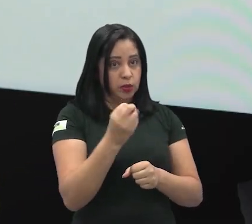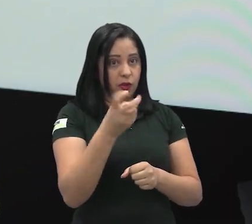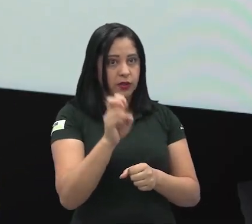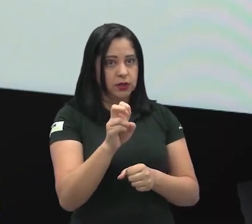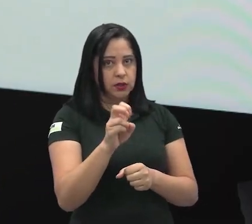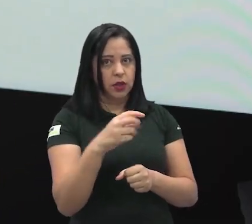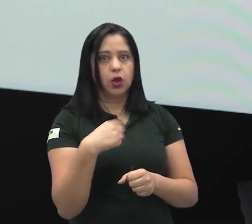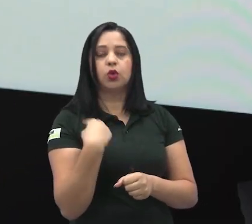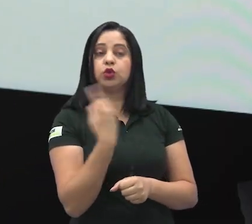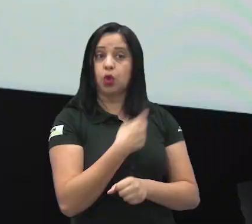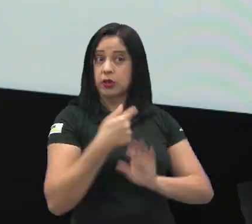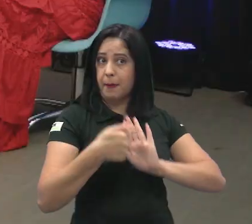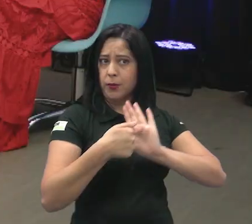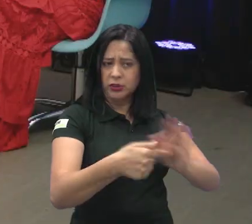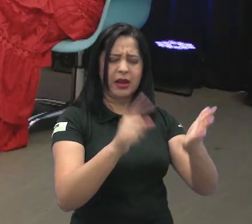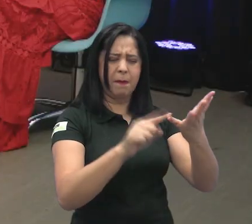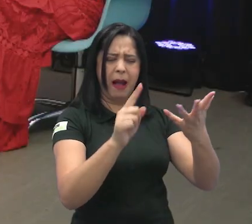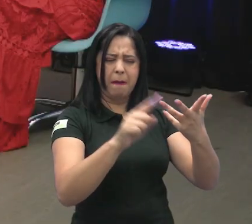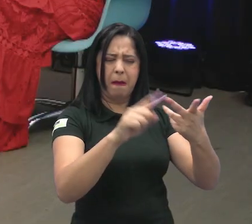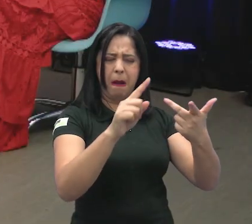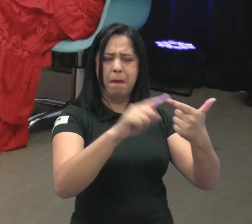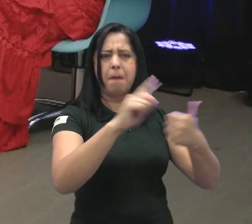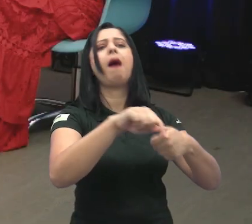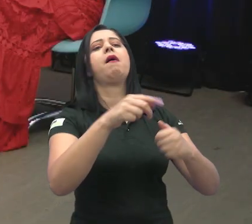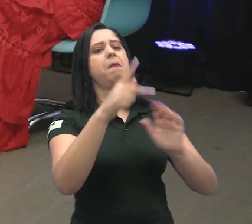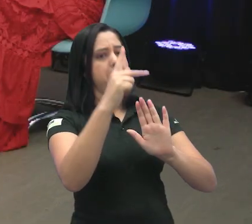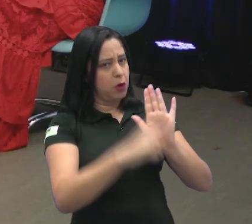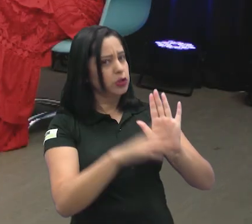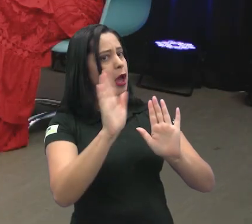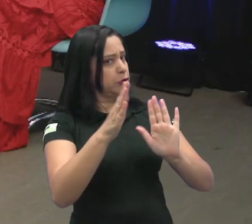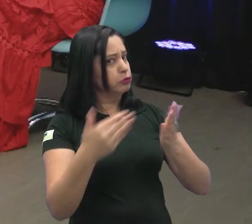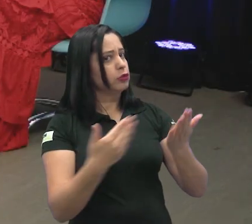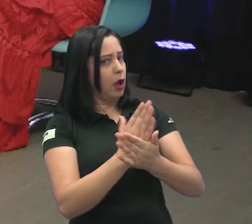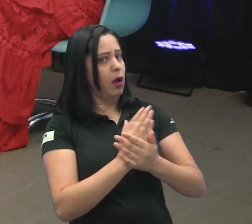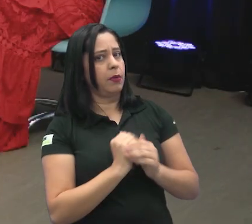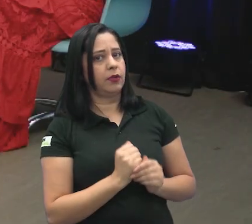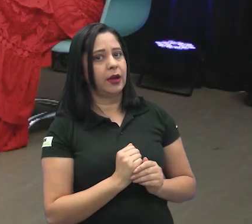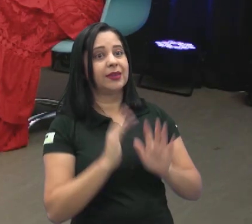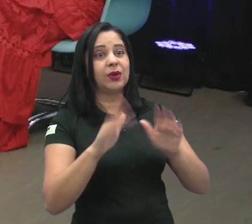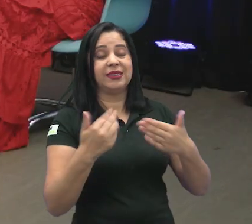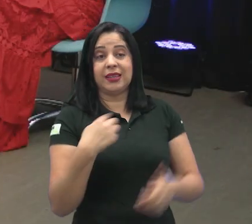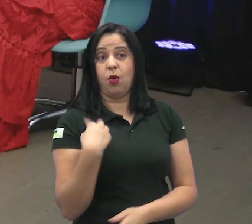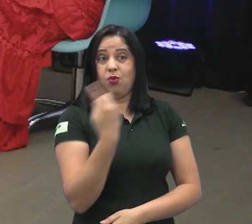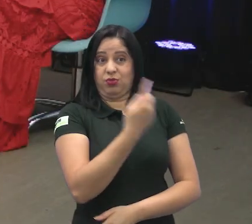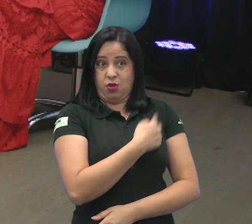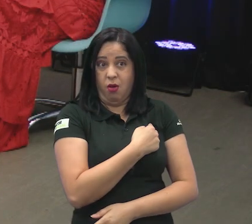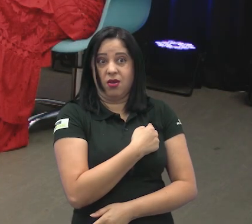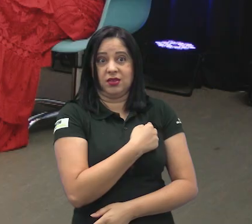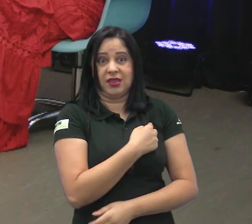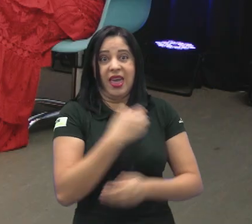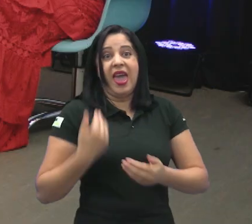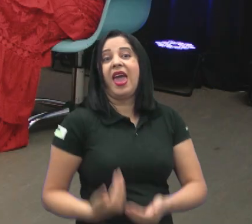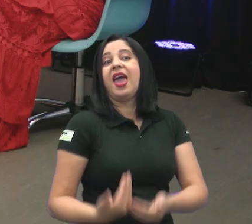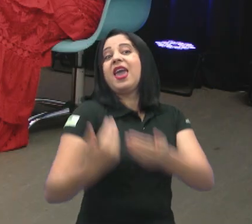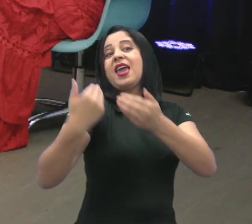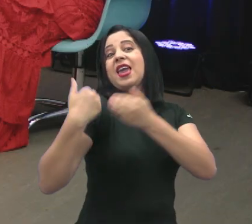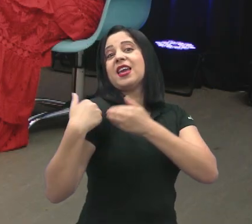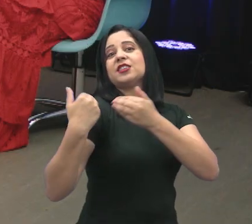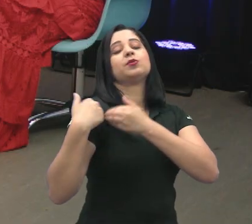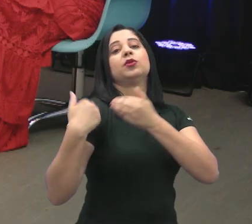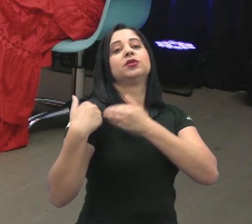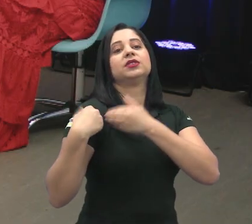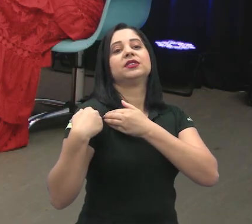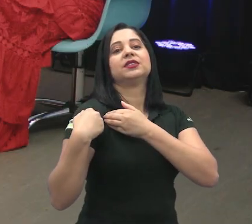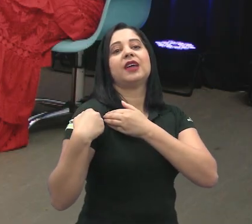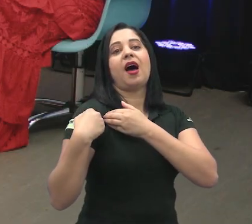muitos projetos de lei relevantes. Então, assim, a gente tem essa missão de traduzir tudo para o público da melhor forma possível,